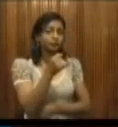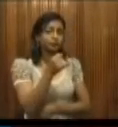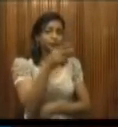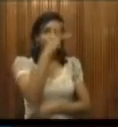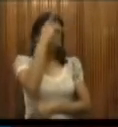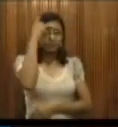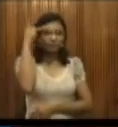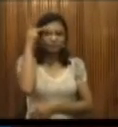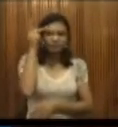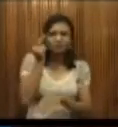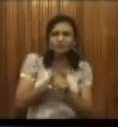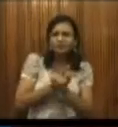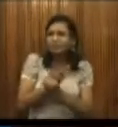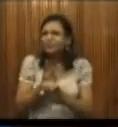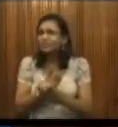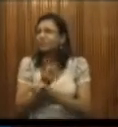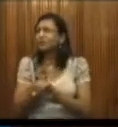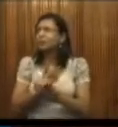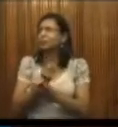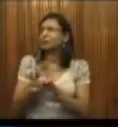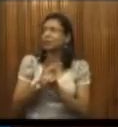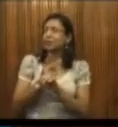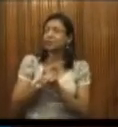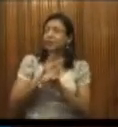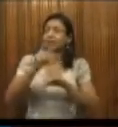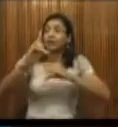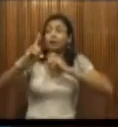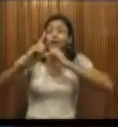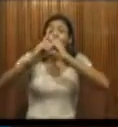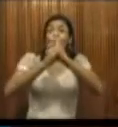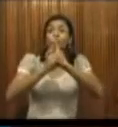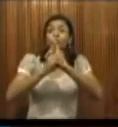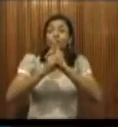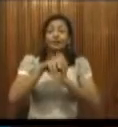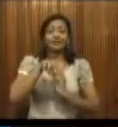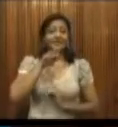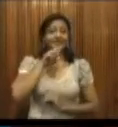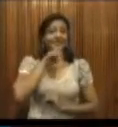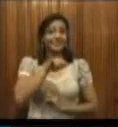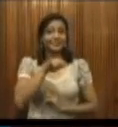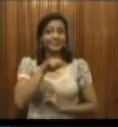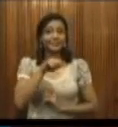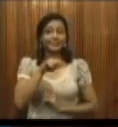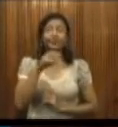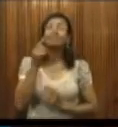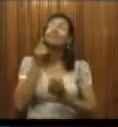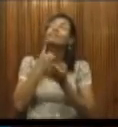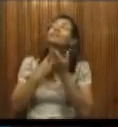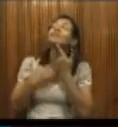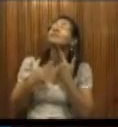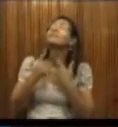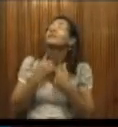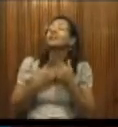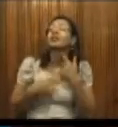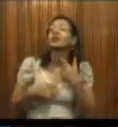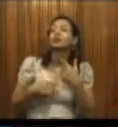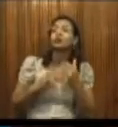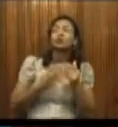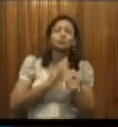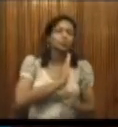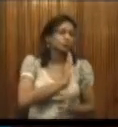Senhor, e vocês me acharão, quando vocês me buscarem de todo o